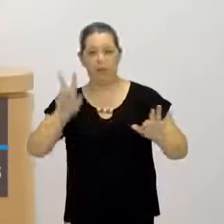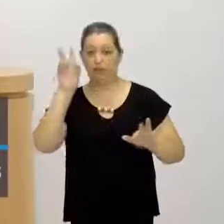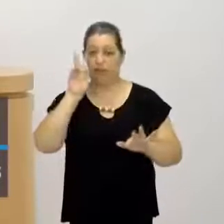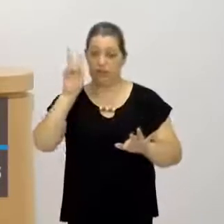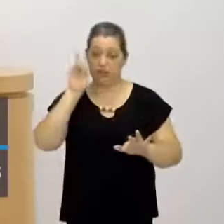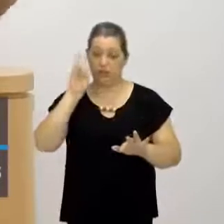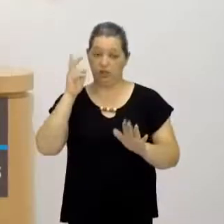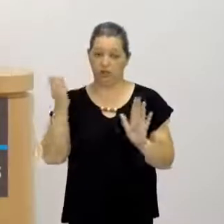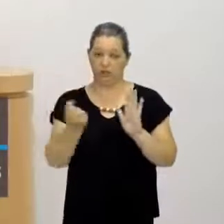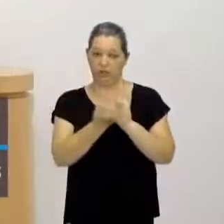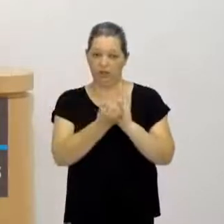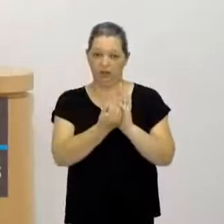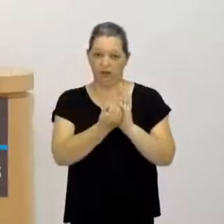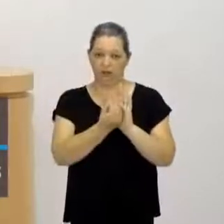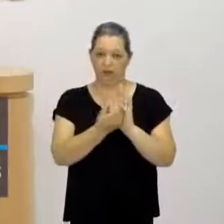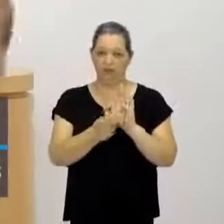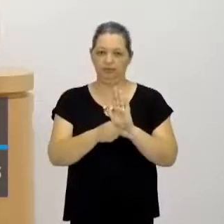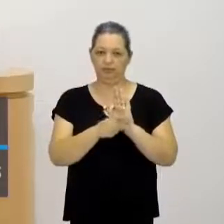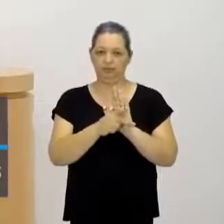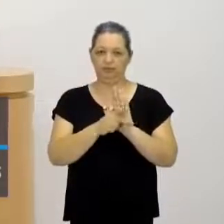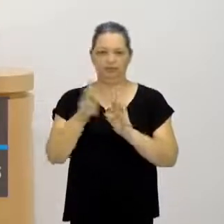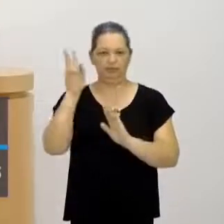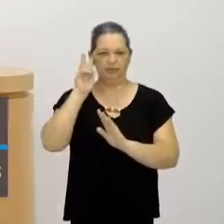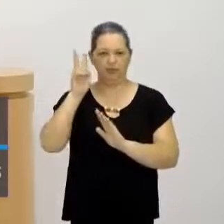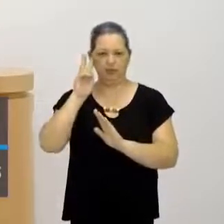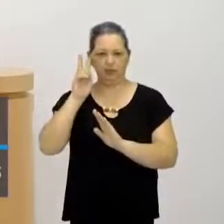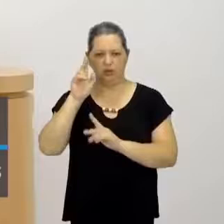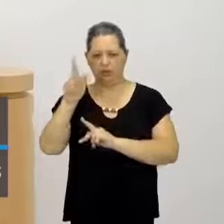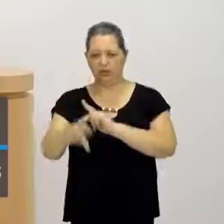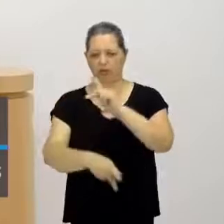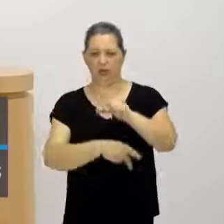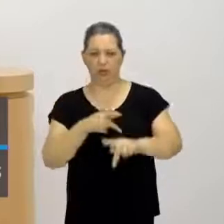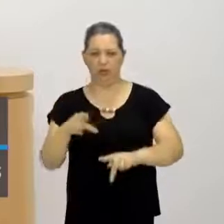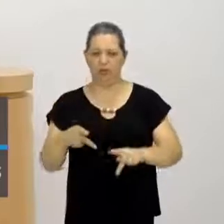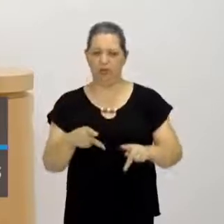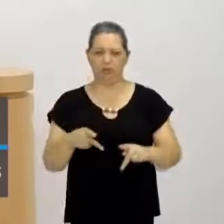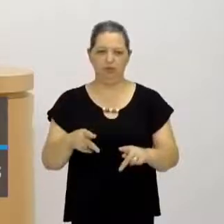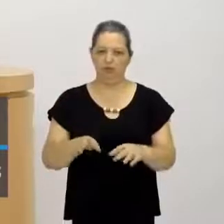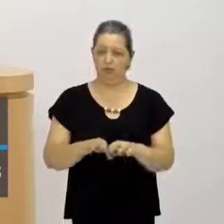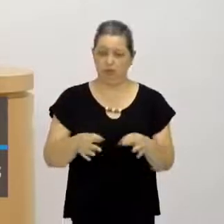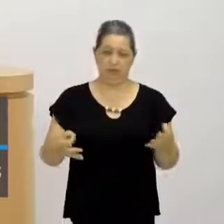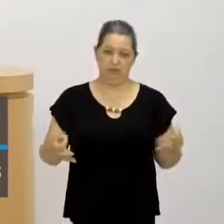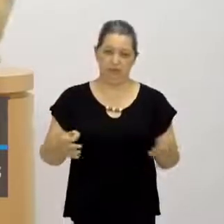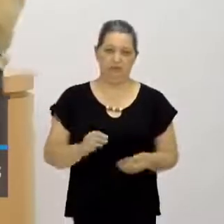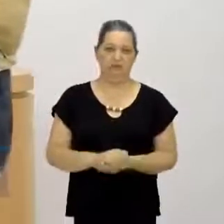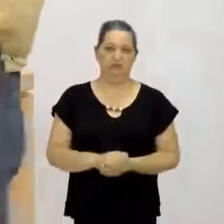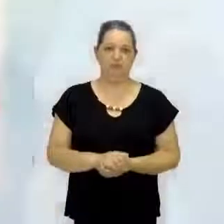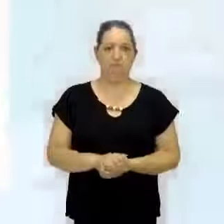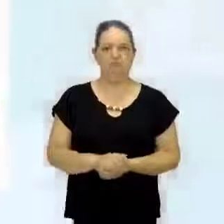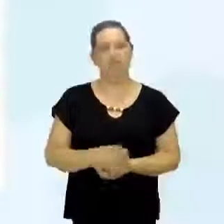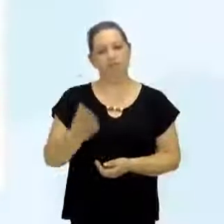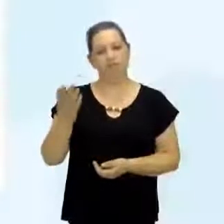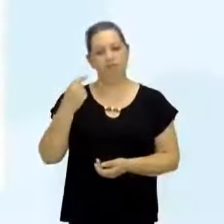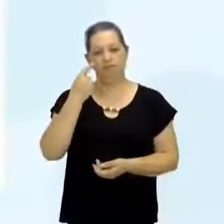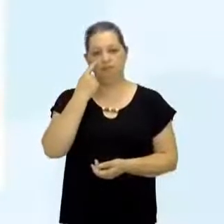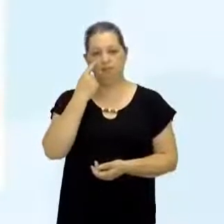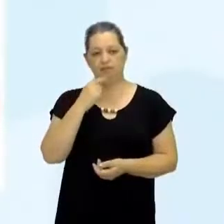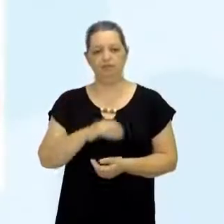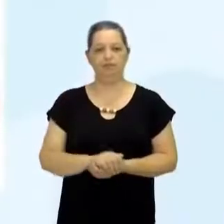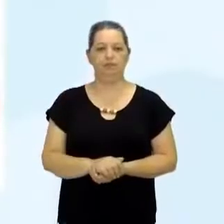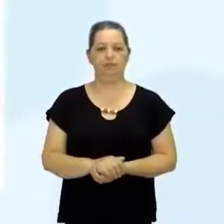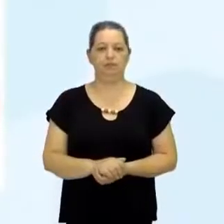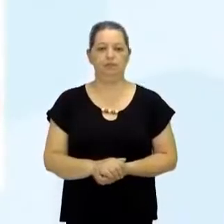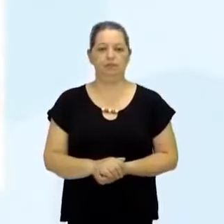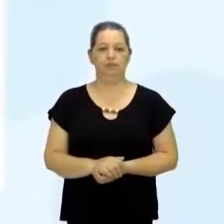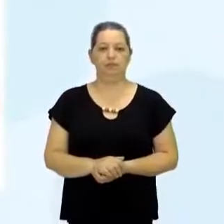história, nessa ponte entre a grande história e as pessoas comuns. Mafezinha, lê para nós, por favor. Vamos lá, então. Olha, o